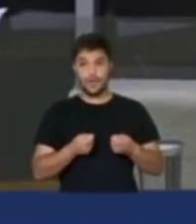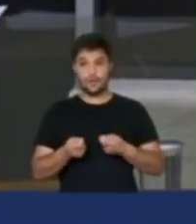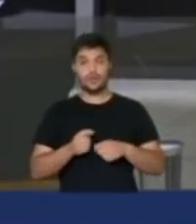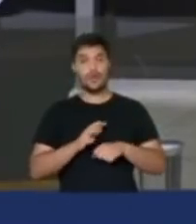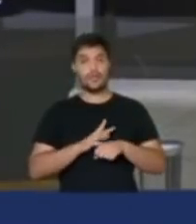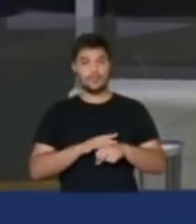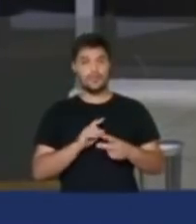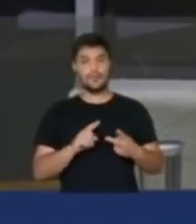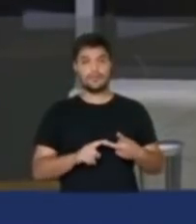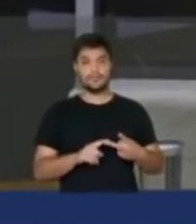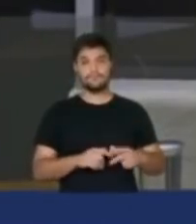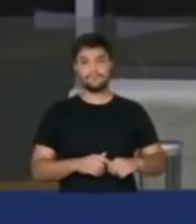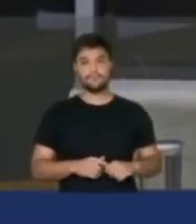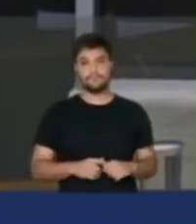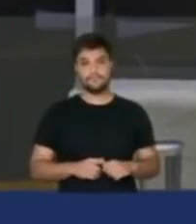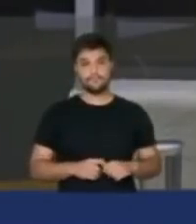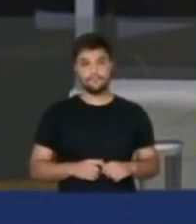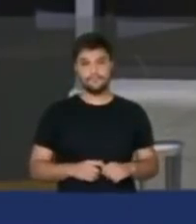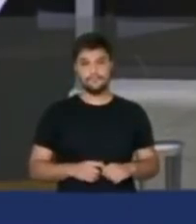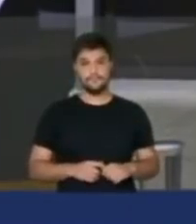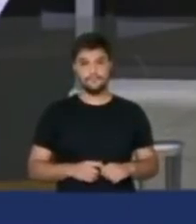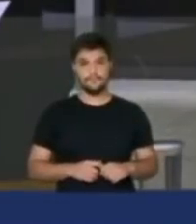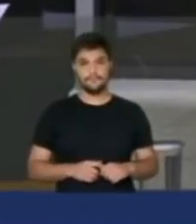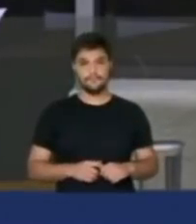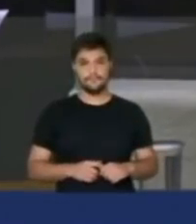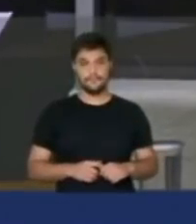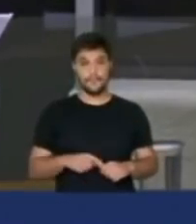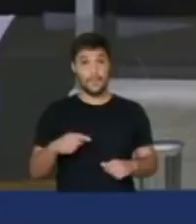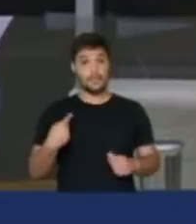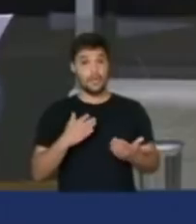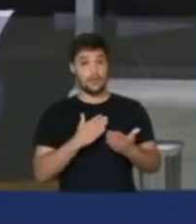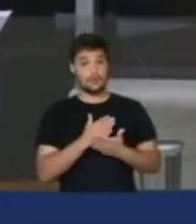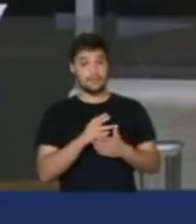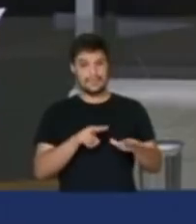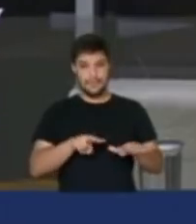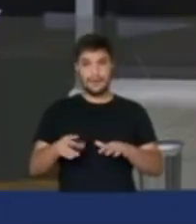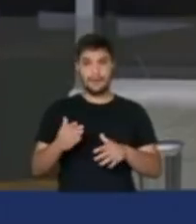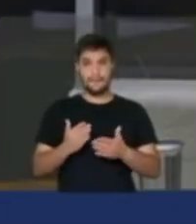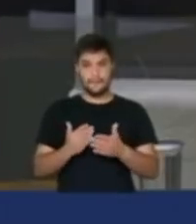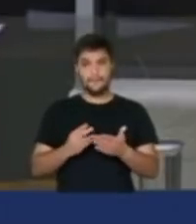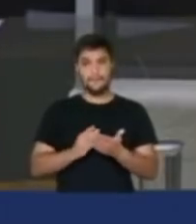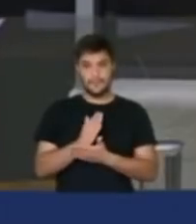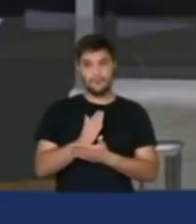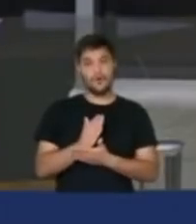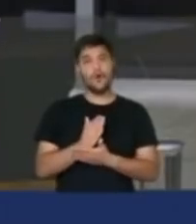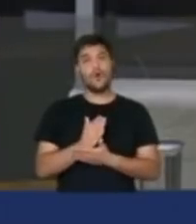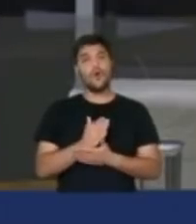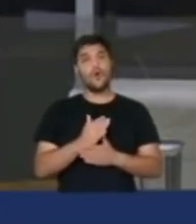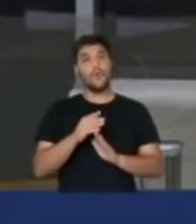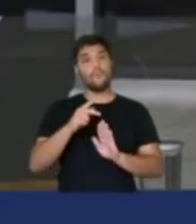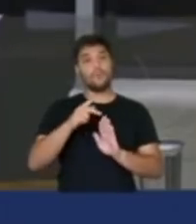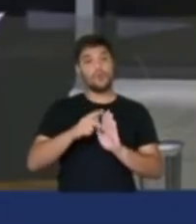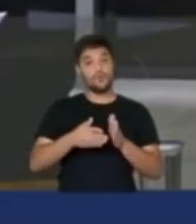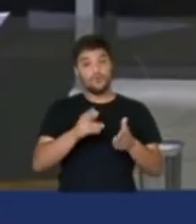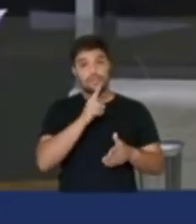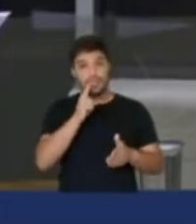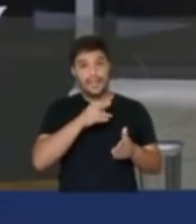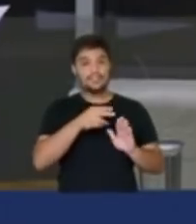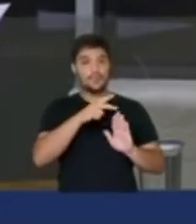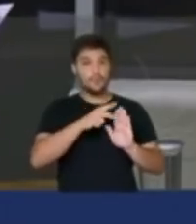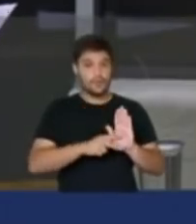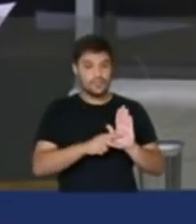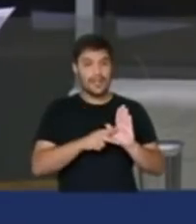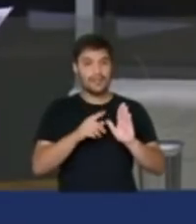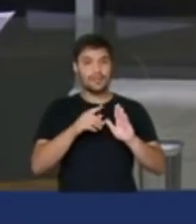Também, presidente, nós aprovamos na semana passada a urgência do projeto da enfermagem. Os